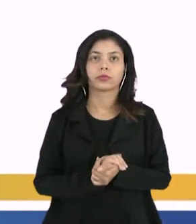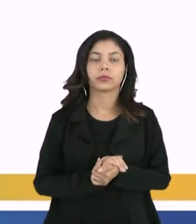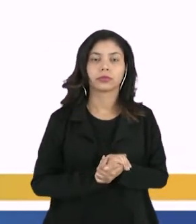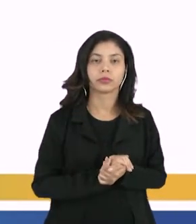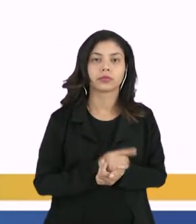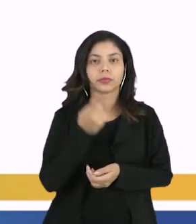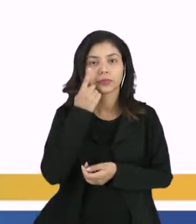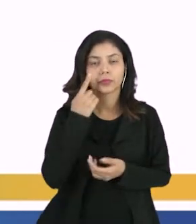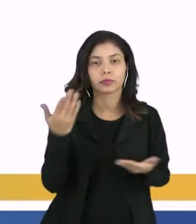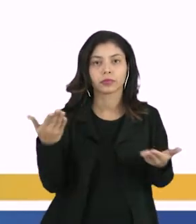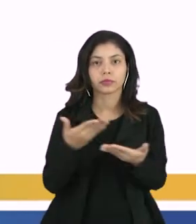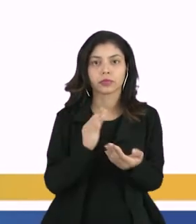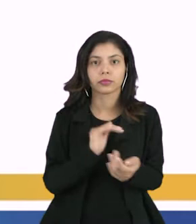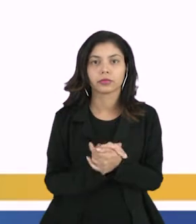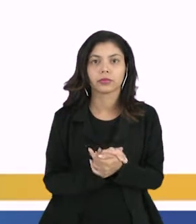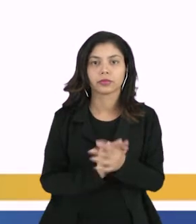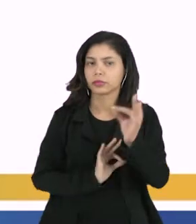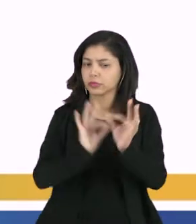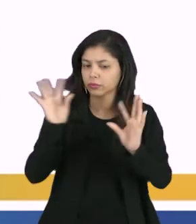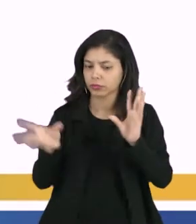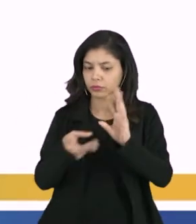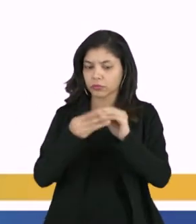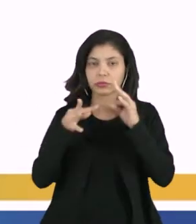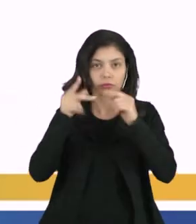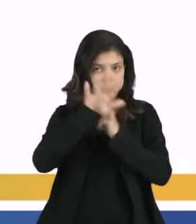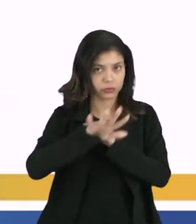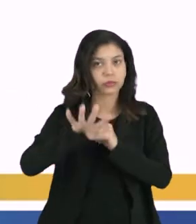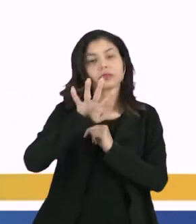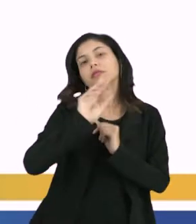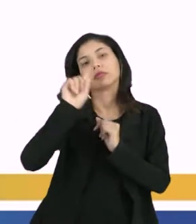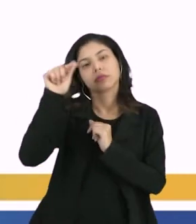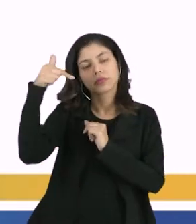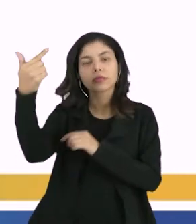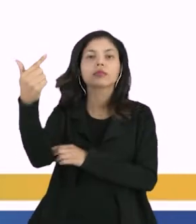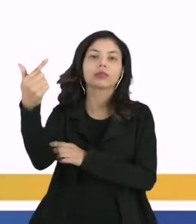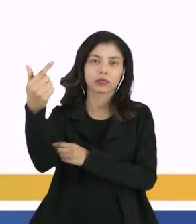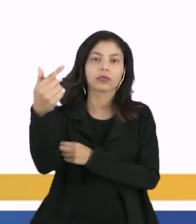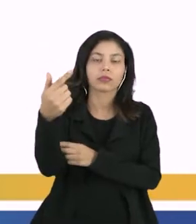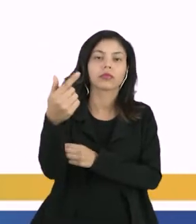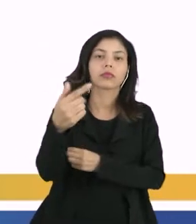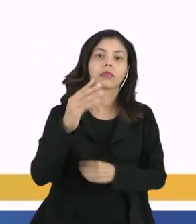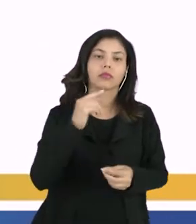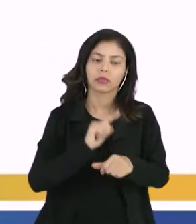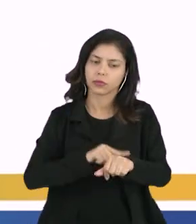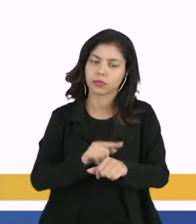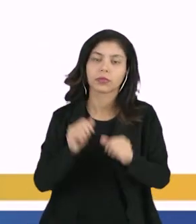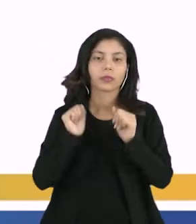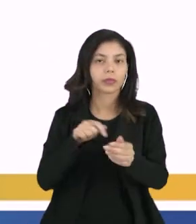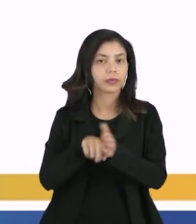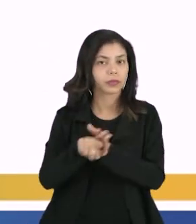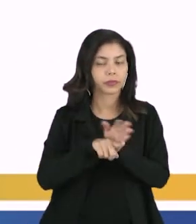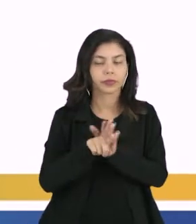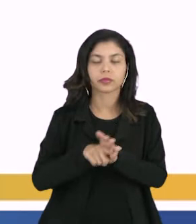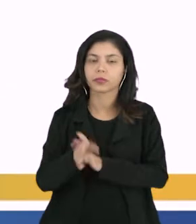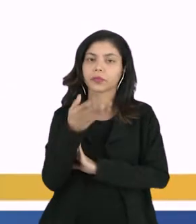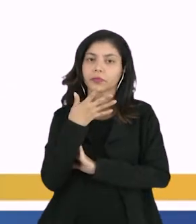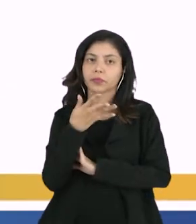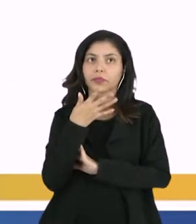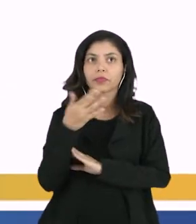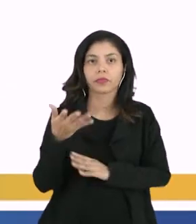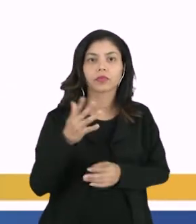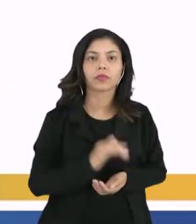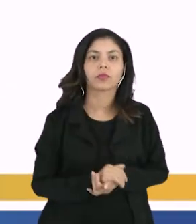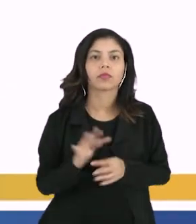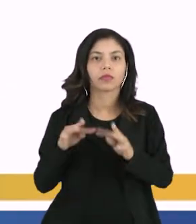coloquei, que a gente vai ver, ela não está completa, não tem todos. Depois, com mais tempo, vocês podem estar pesquisando para conhecer